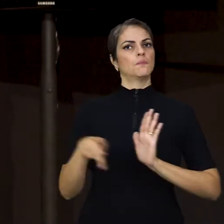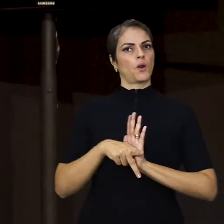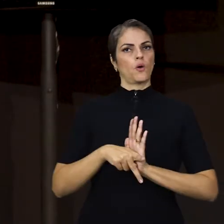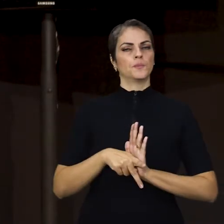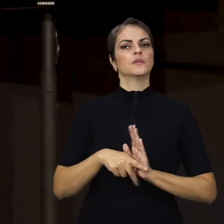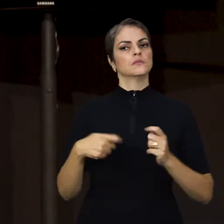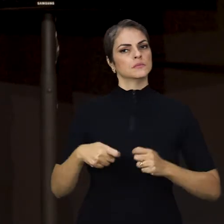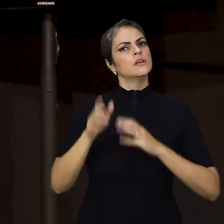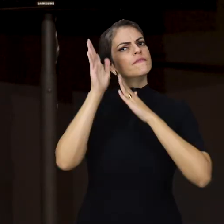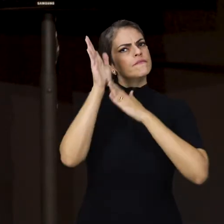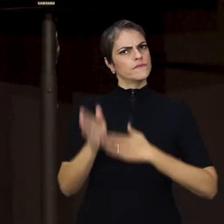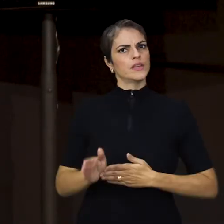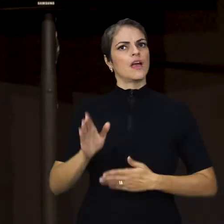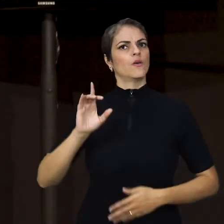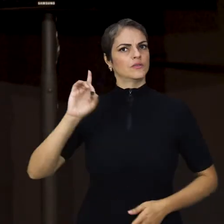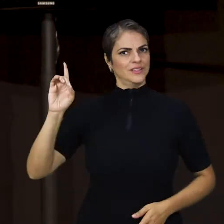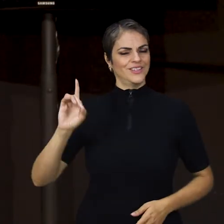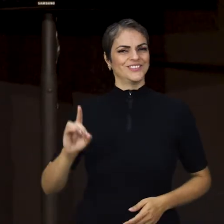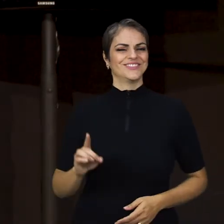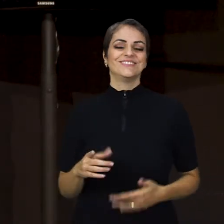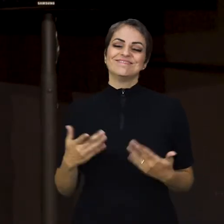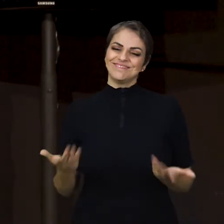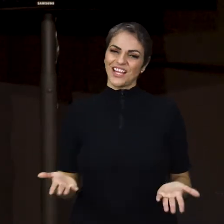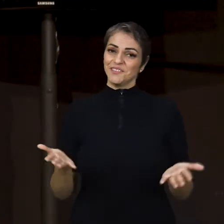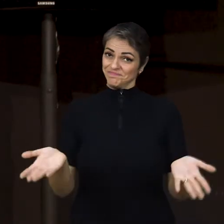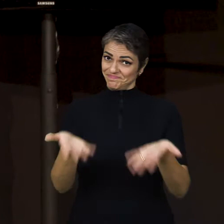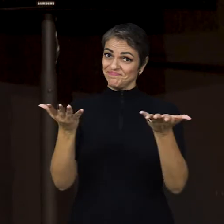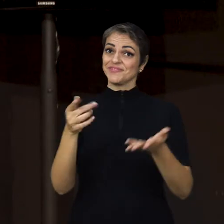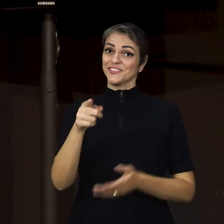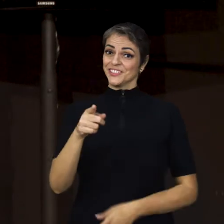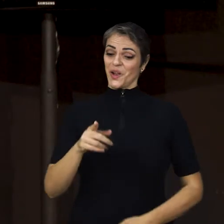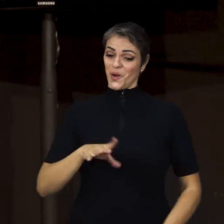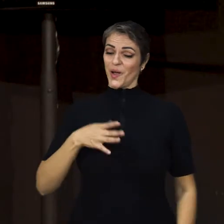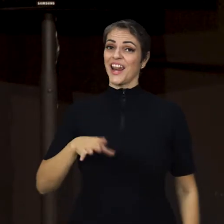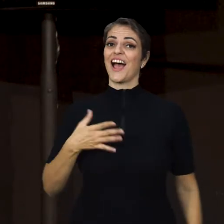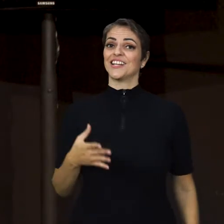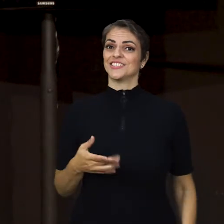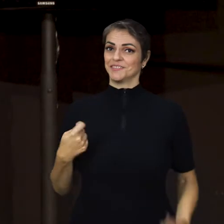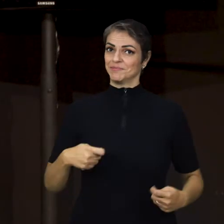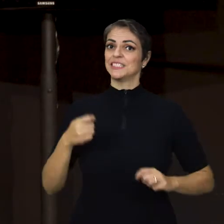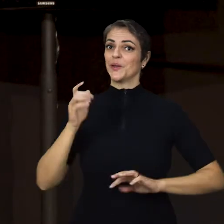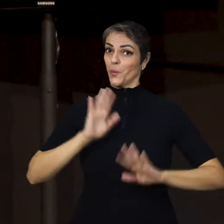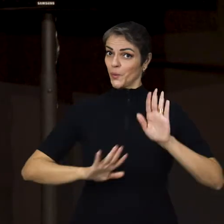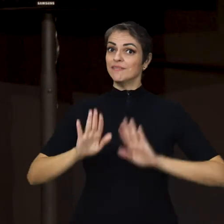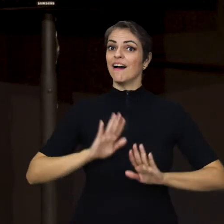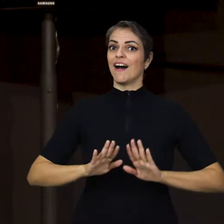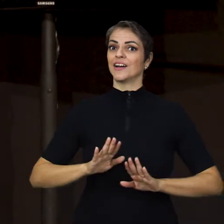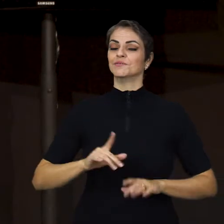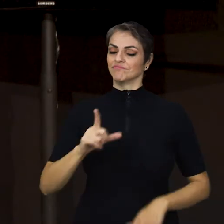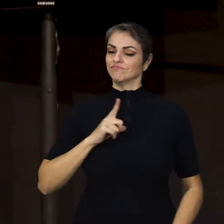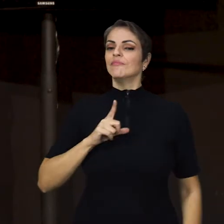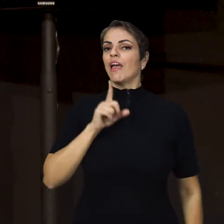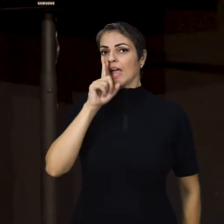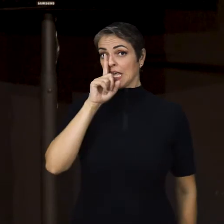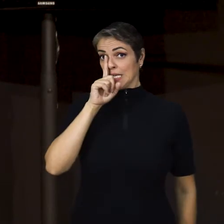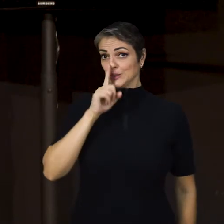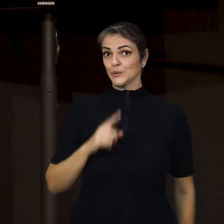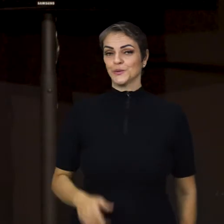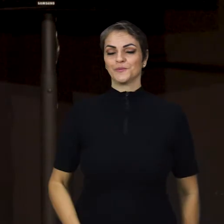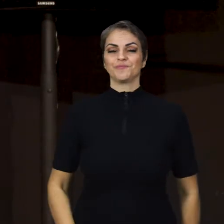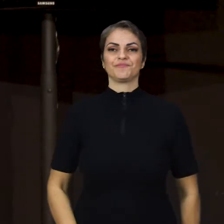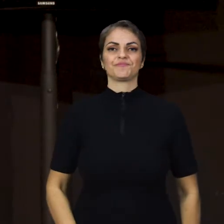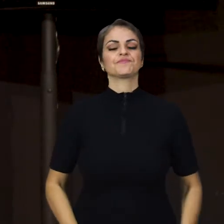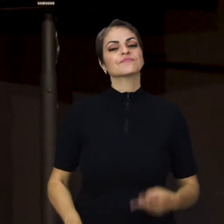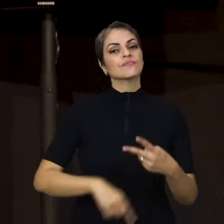fiéis. Amém? Então eu te encorajo a tomar esse cuidado em relação ao risco da originalidade.